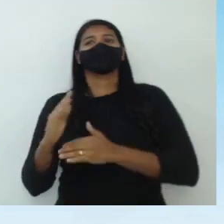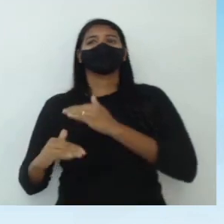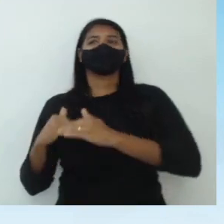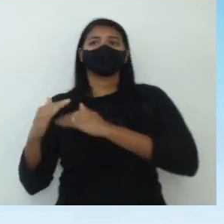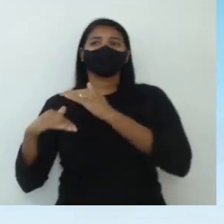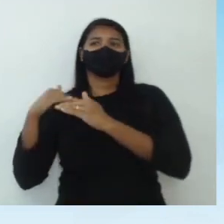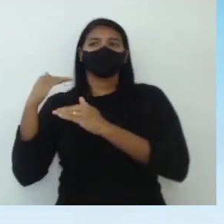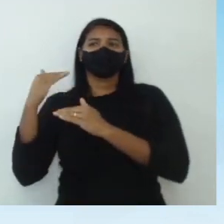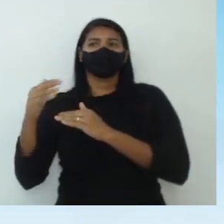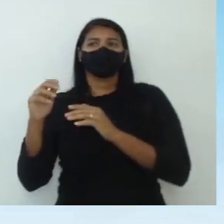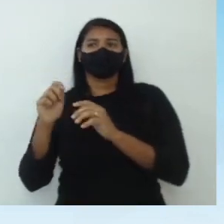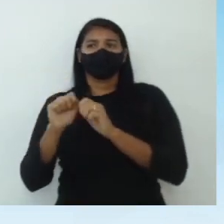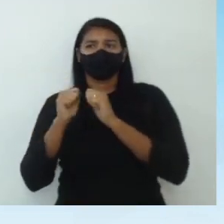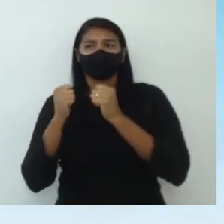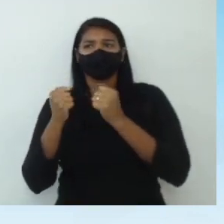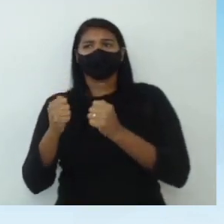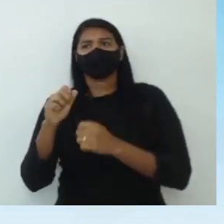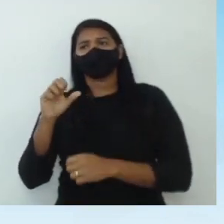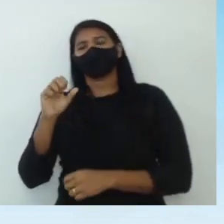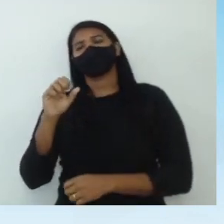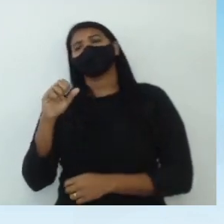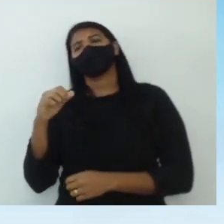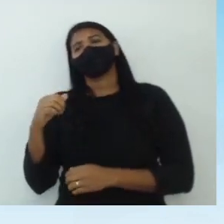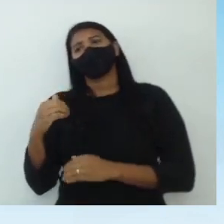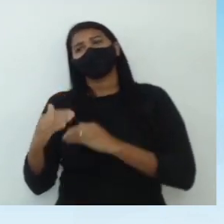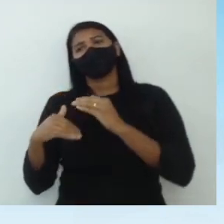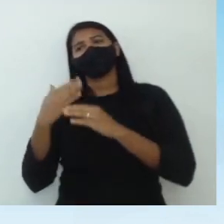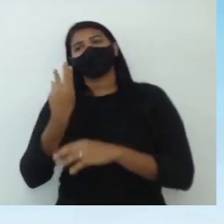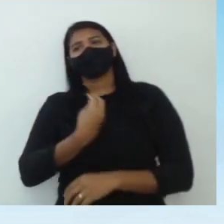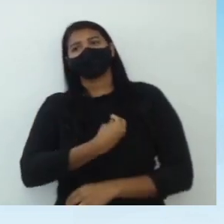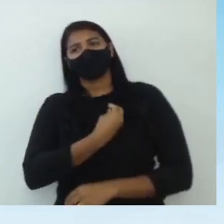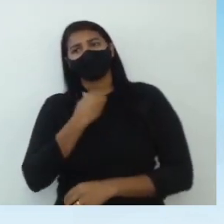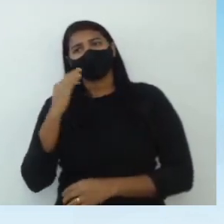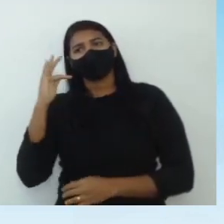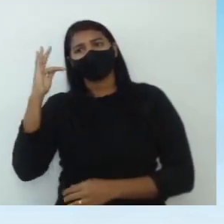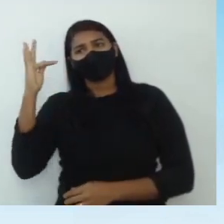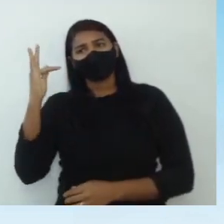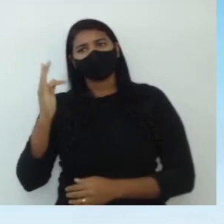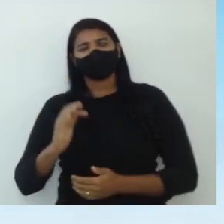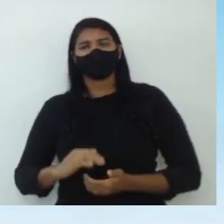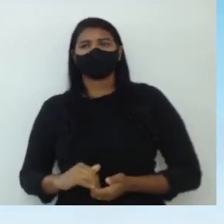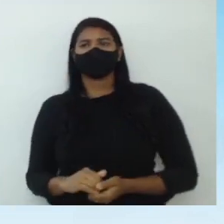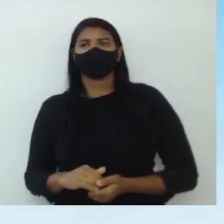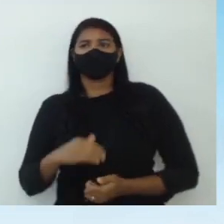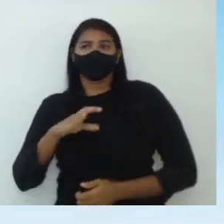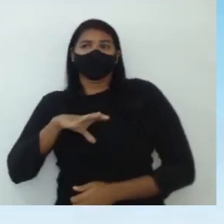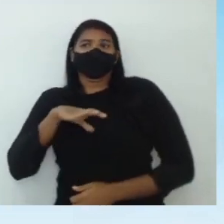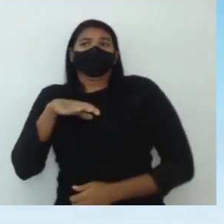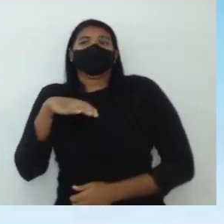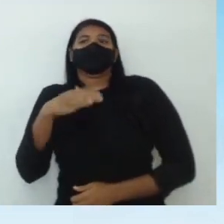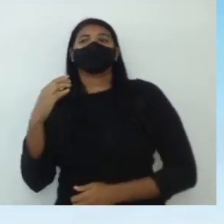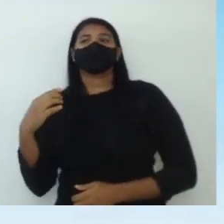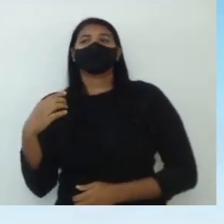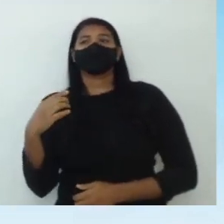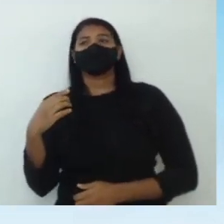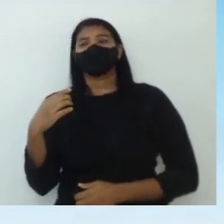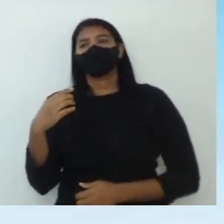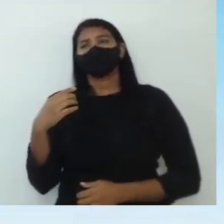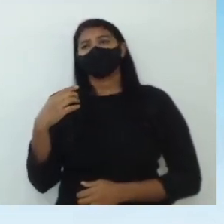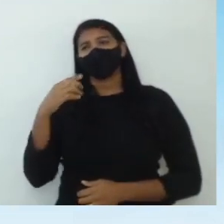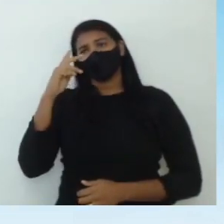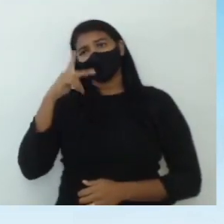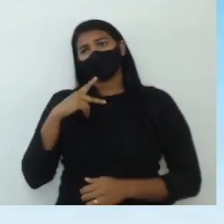desenvolvimento sustentável de modo que a gente possa sobreviver no futuro, né? Exatamente, né? Então o ego é menos a gente, mas todo